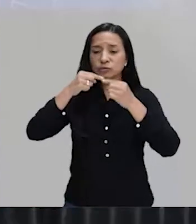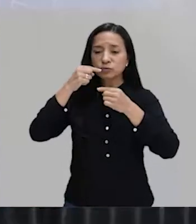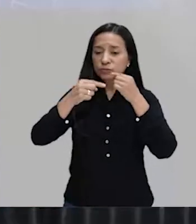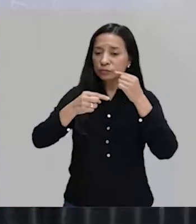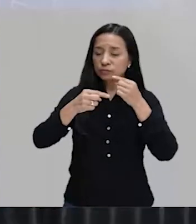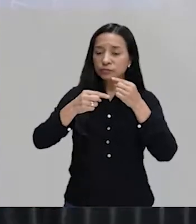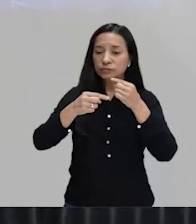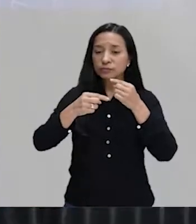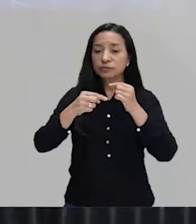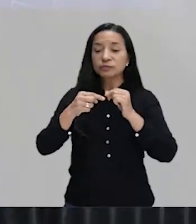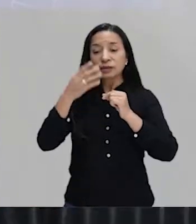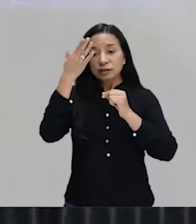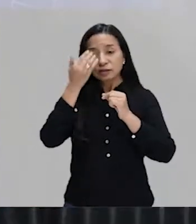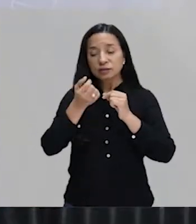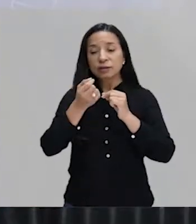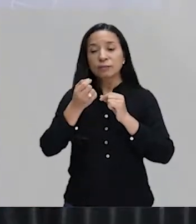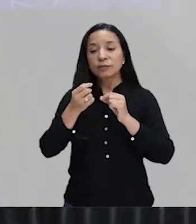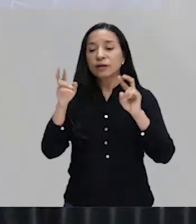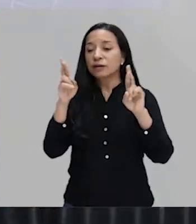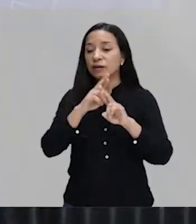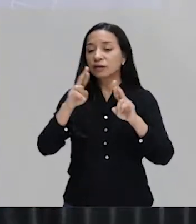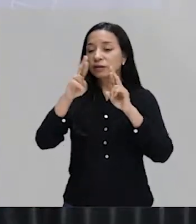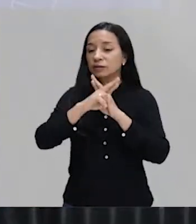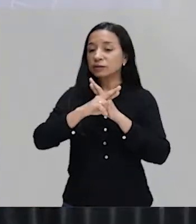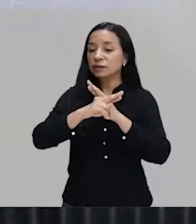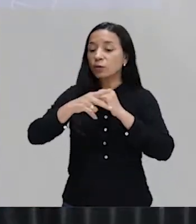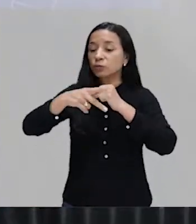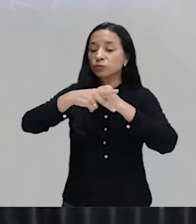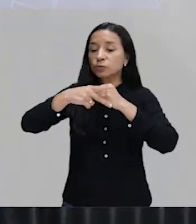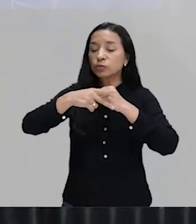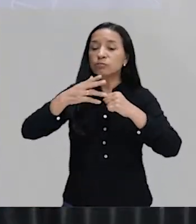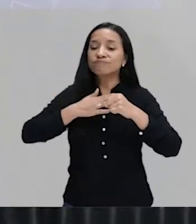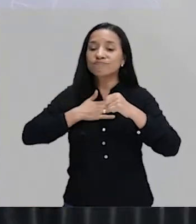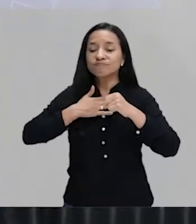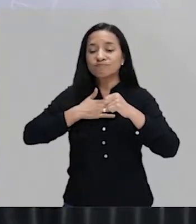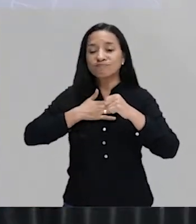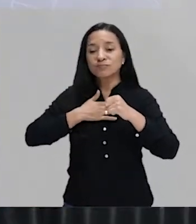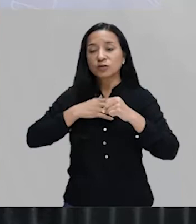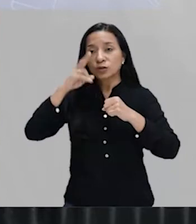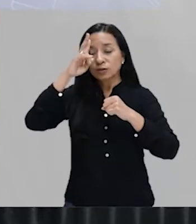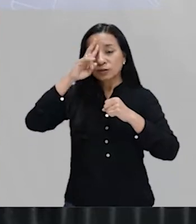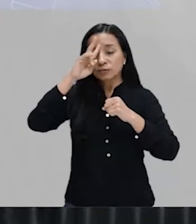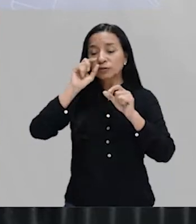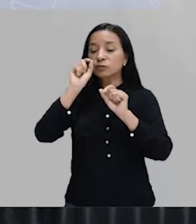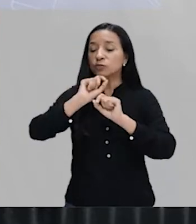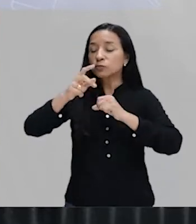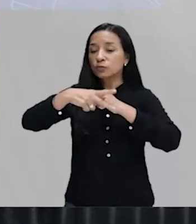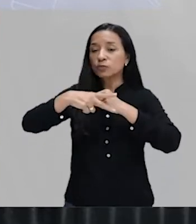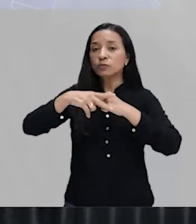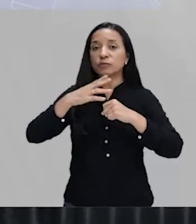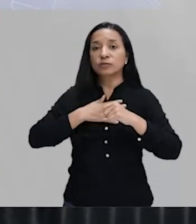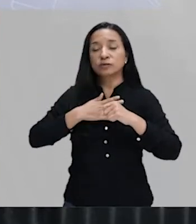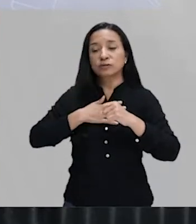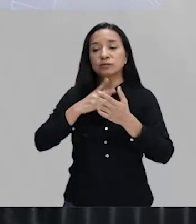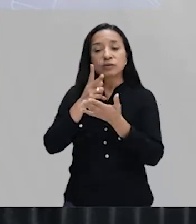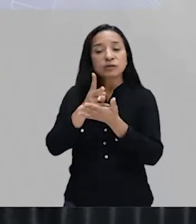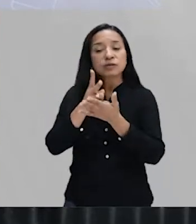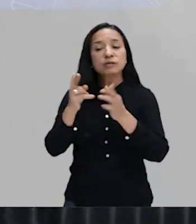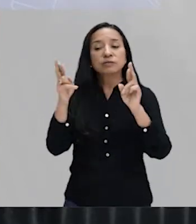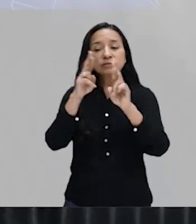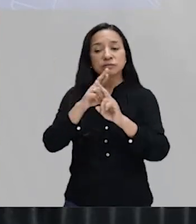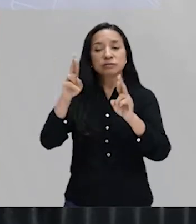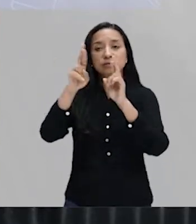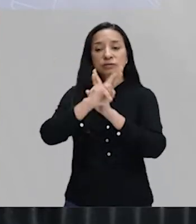né? Então ele quer saber em relação aos pronomes possessivos. Lembrando que os pronomes possessivos, eles vão sempre estar